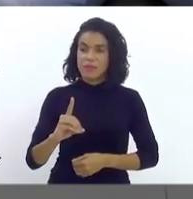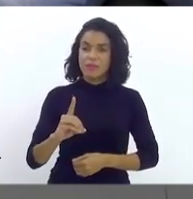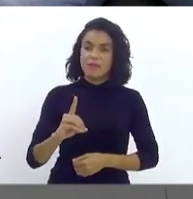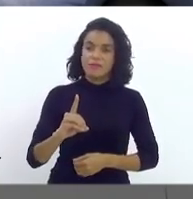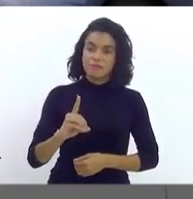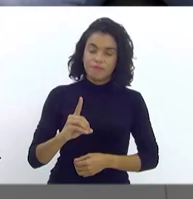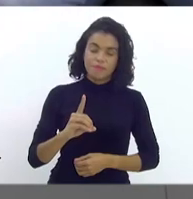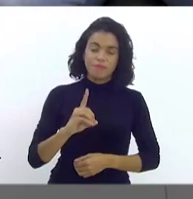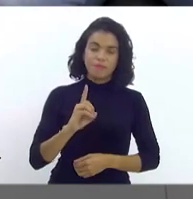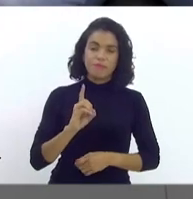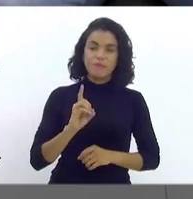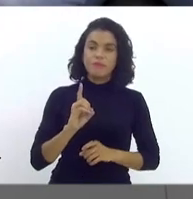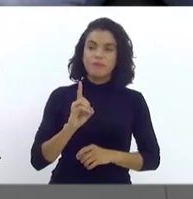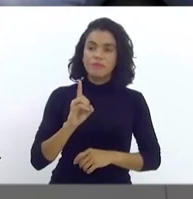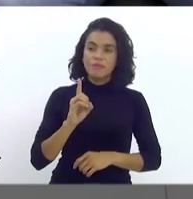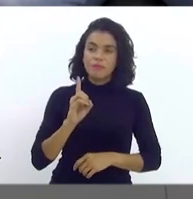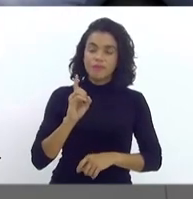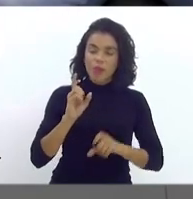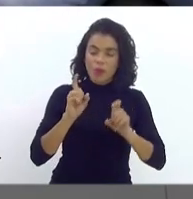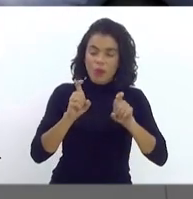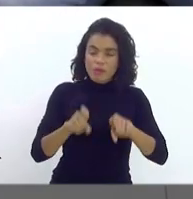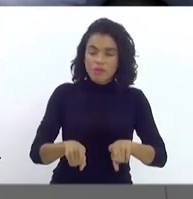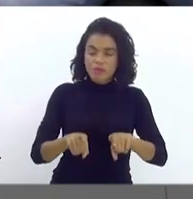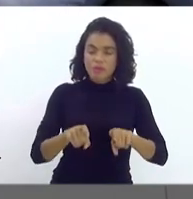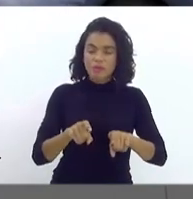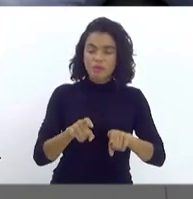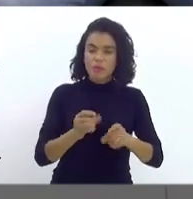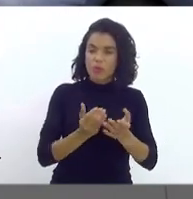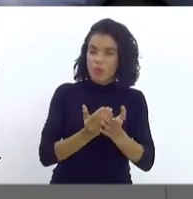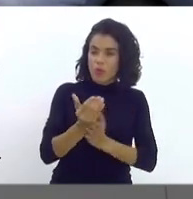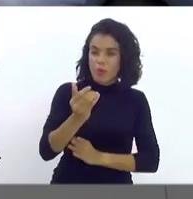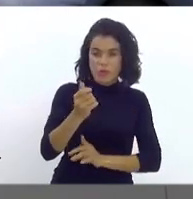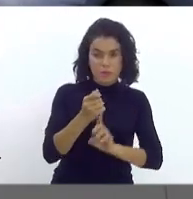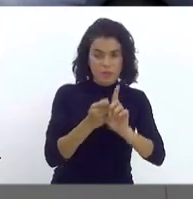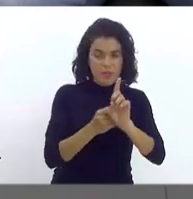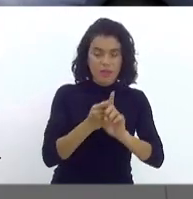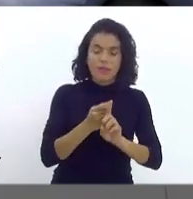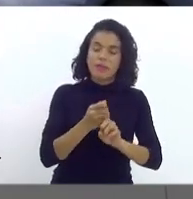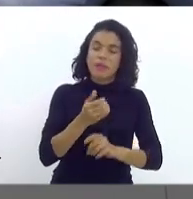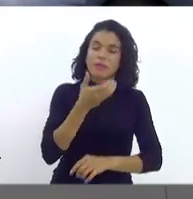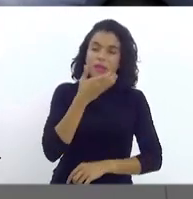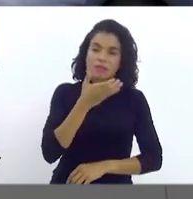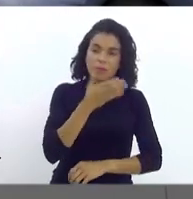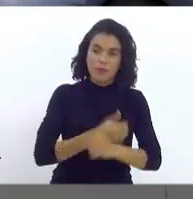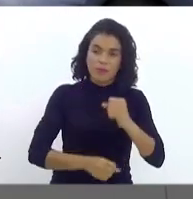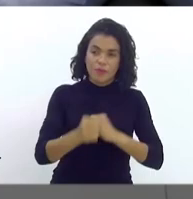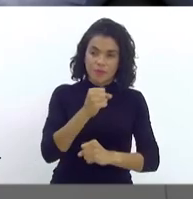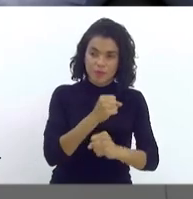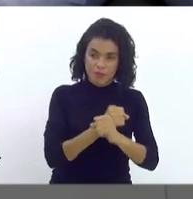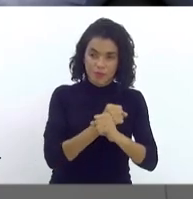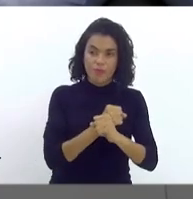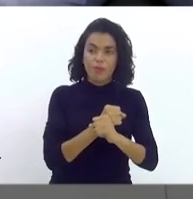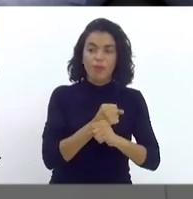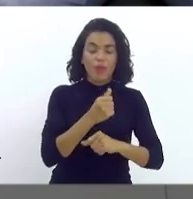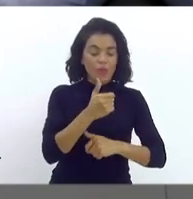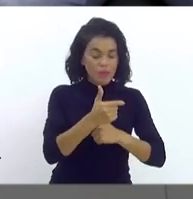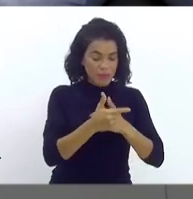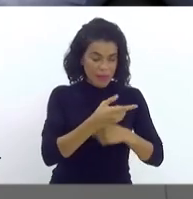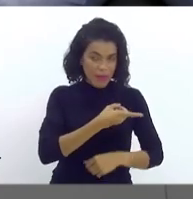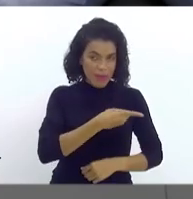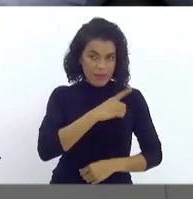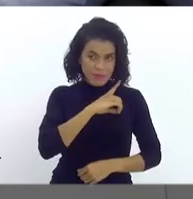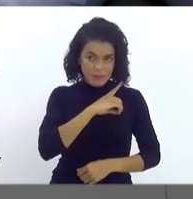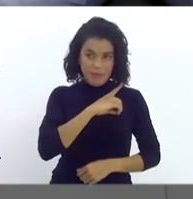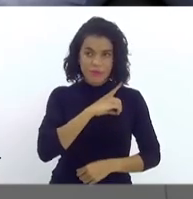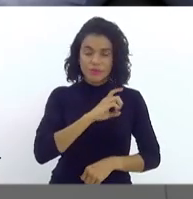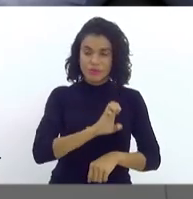eu assumi foi no começo de dezembro. A Delegacia de Serviços Delegados do Estado do Rio de Janeiro,